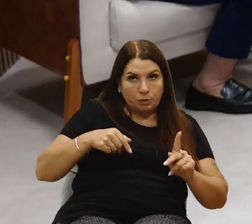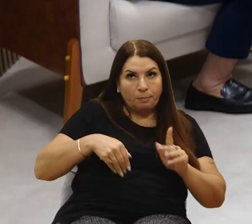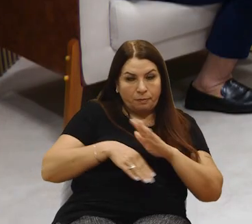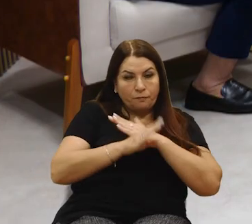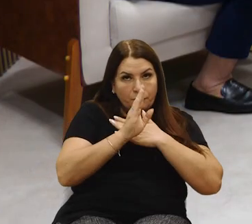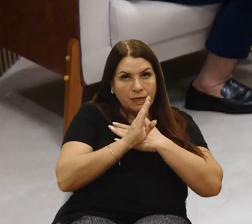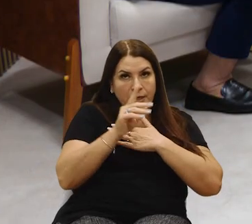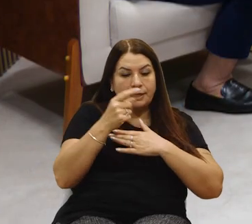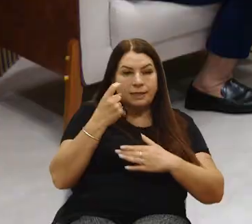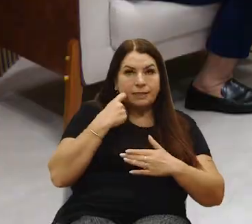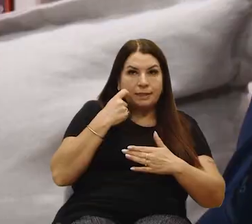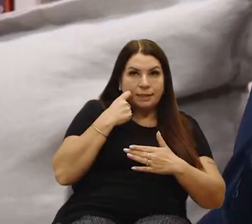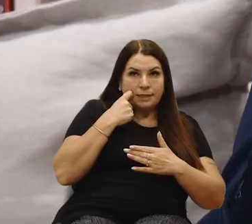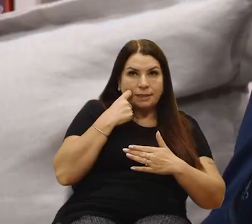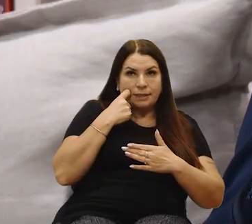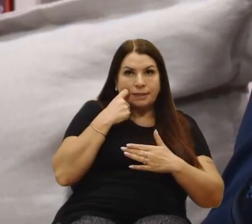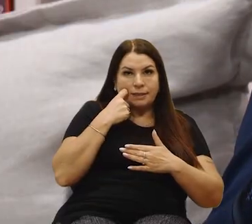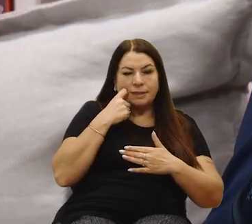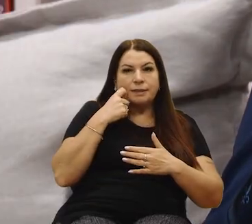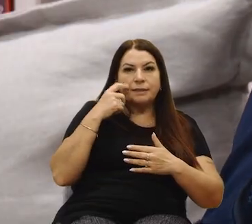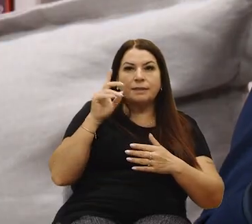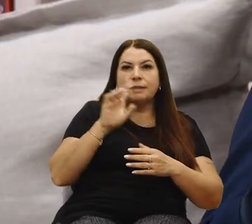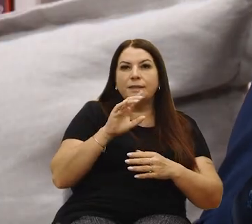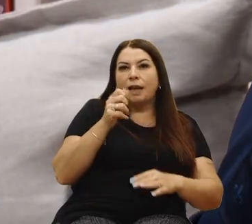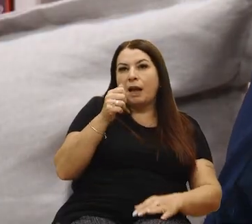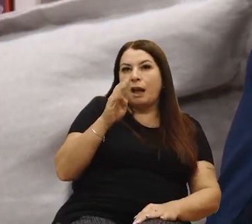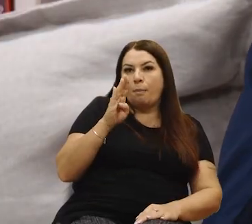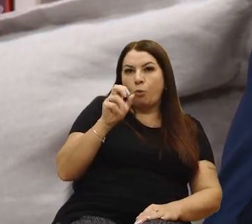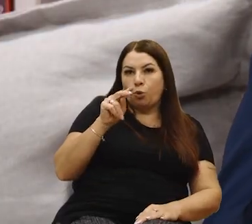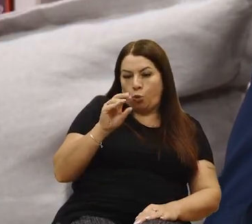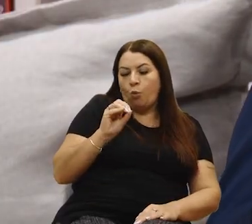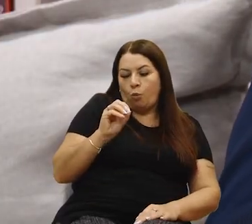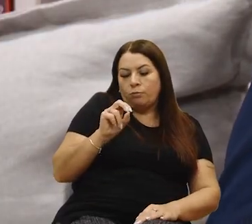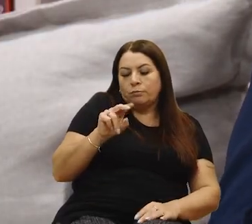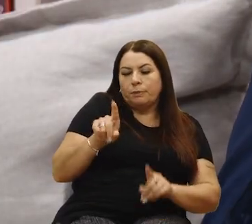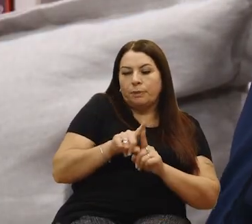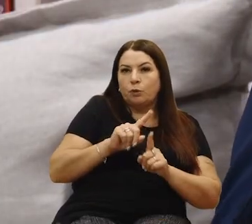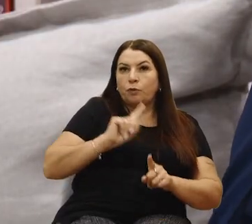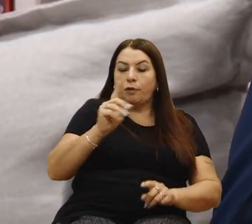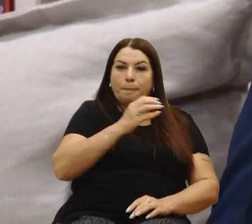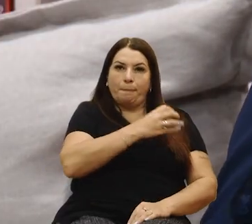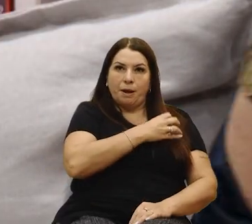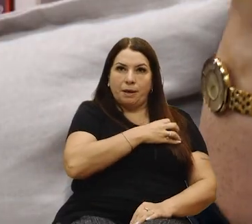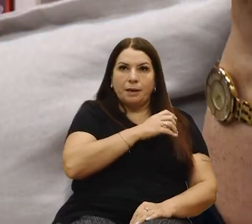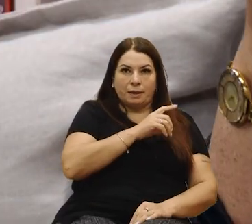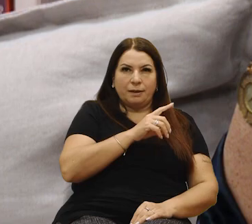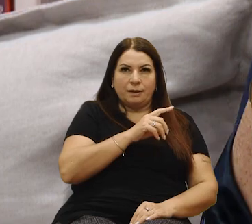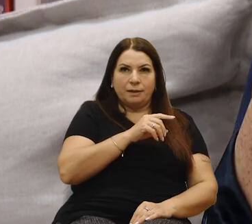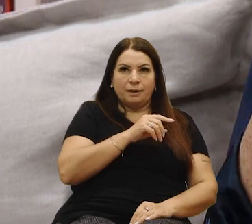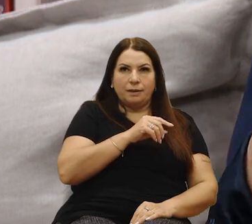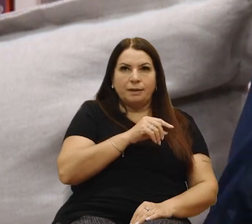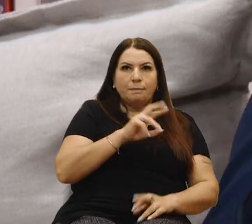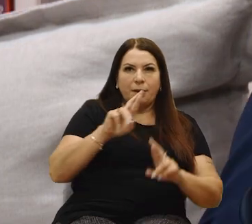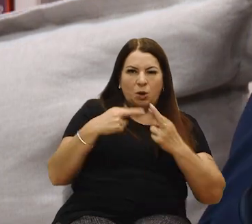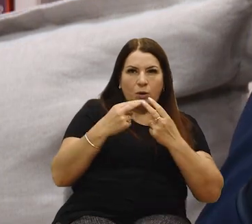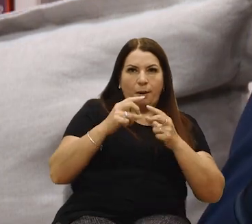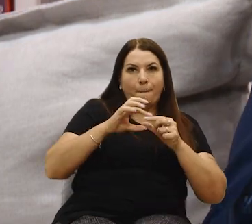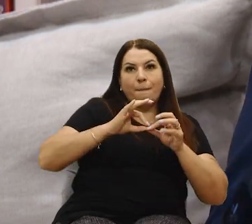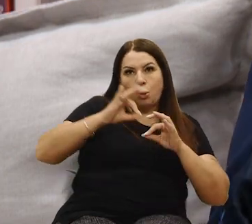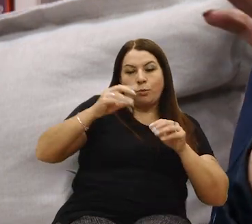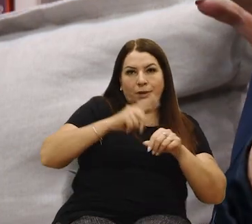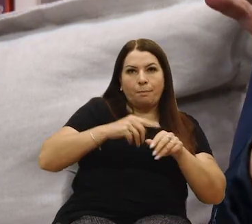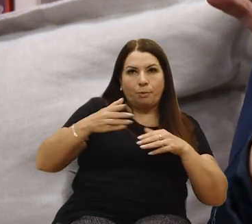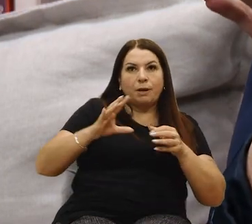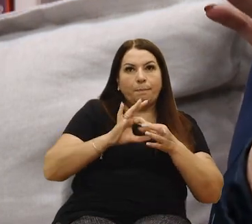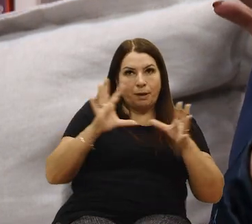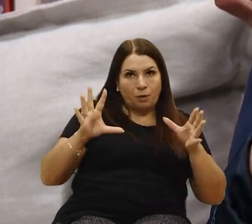irem, né? Na sexta-feira, abonou a sexta-feira. Aí, quando nós fomos para Bahia, que era um pouquinho mais, era uma agenda maior, então a empresa